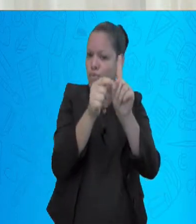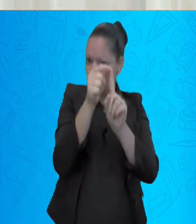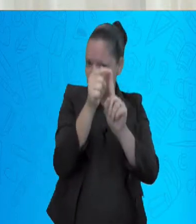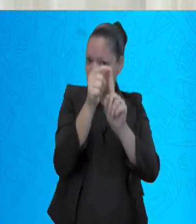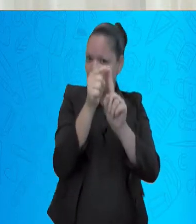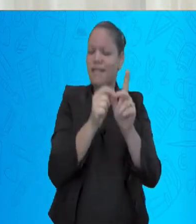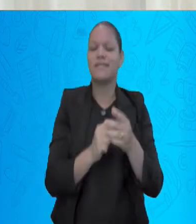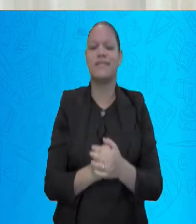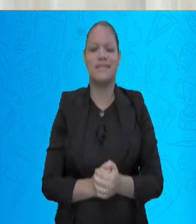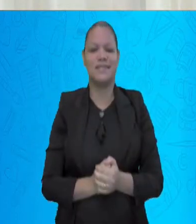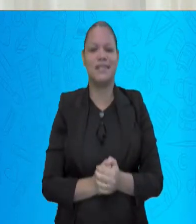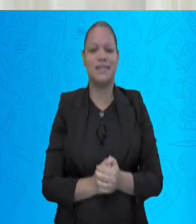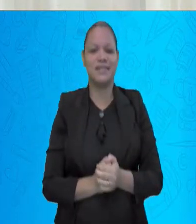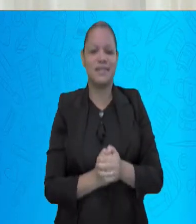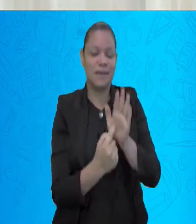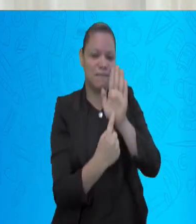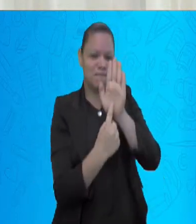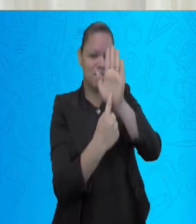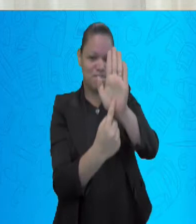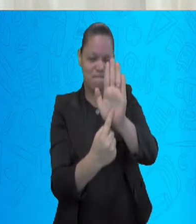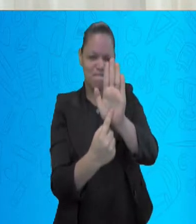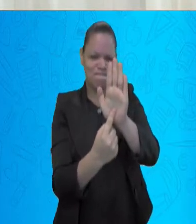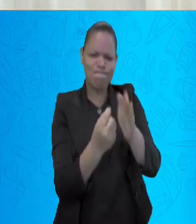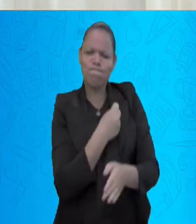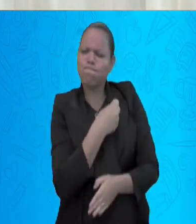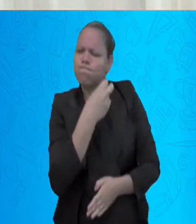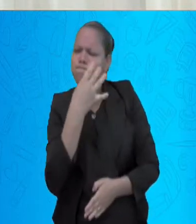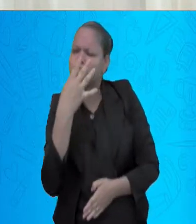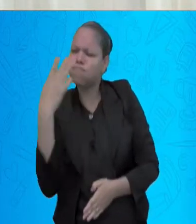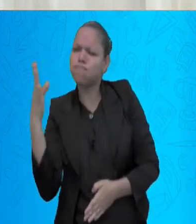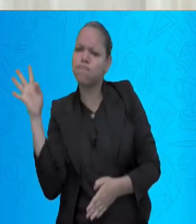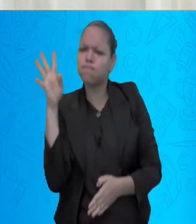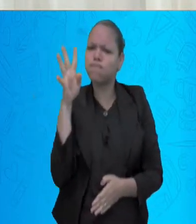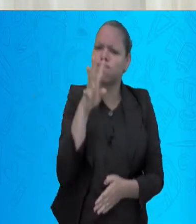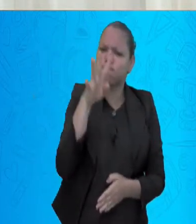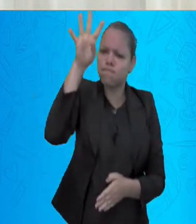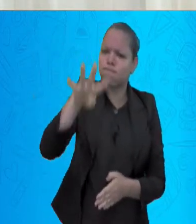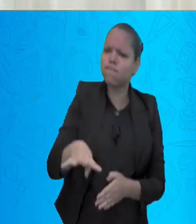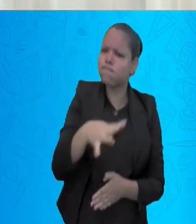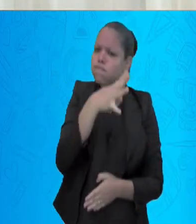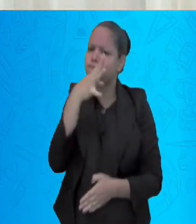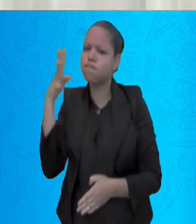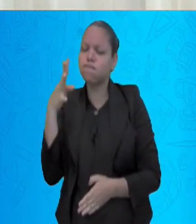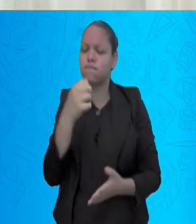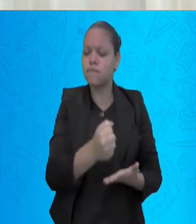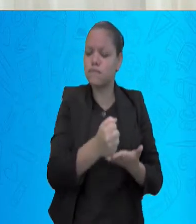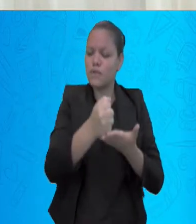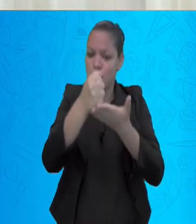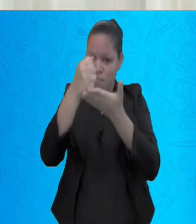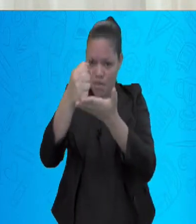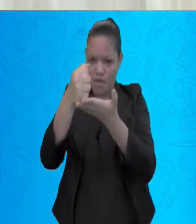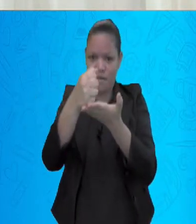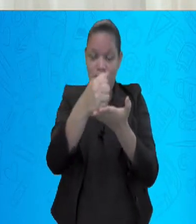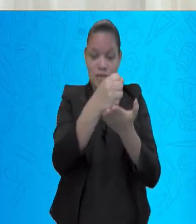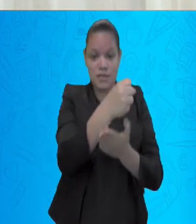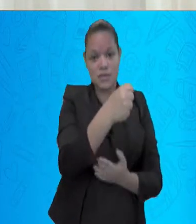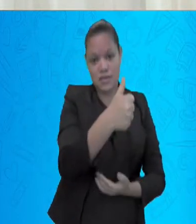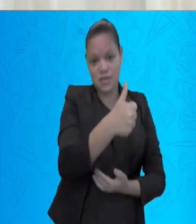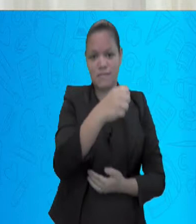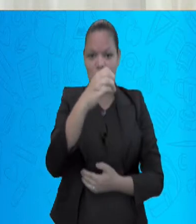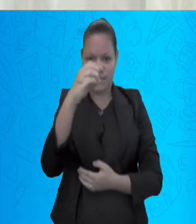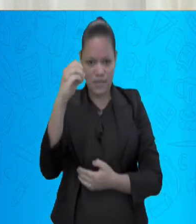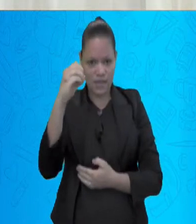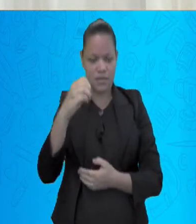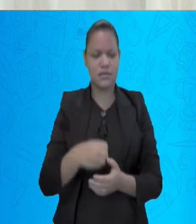do nosso sistema de base 10. Agora, como eu faço para representar um algarismo do número natural? Eu trouxe aqui para